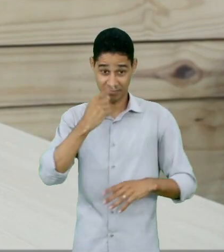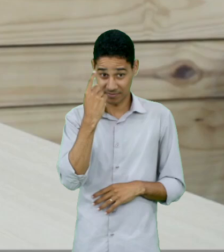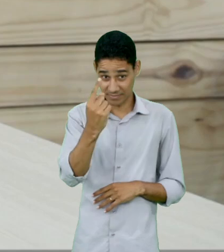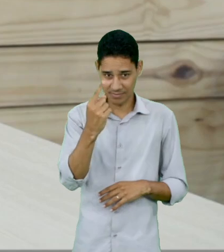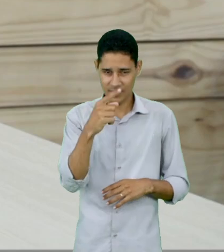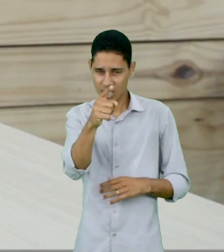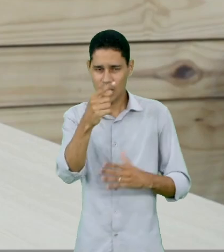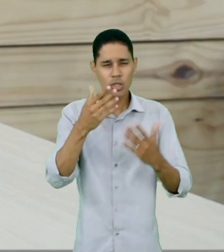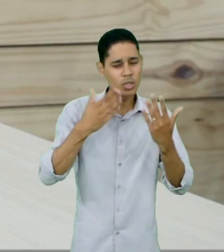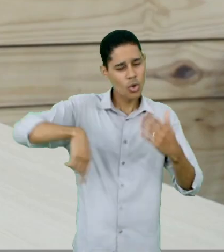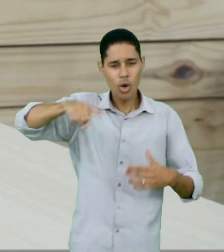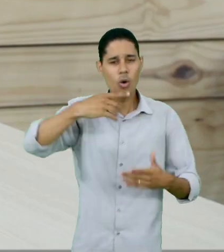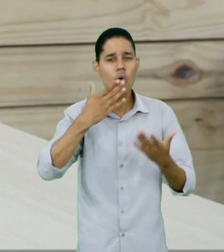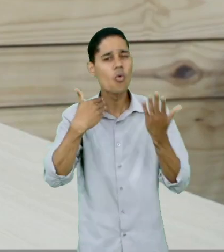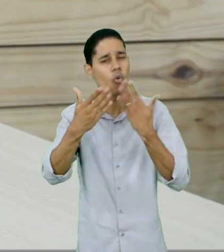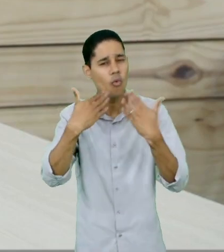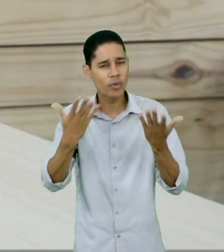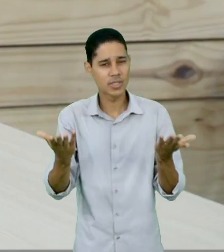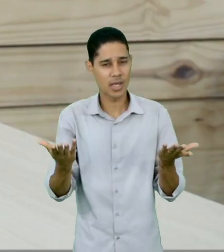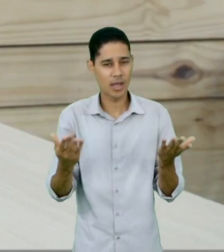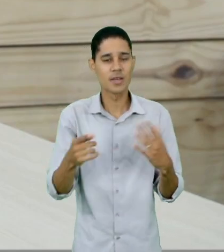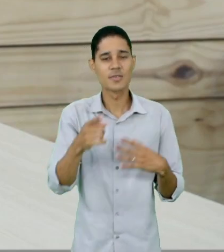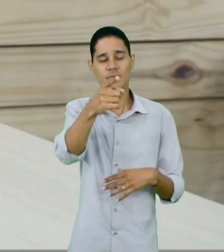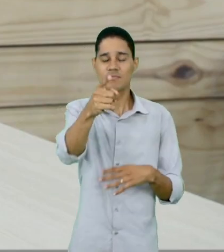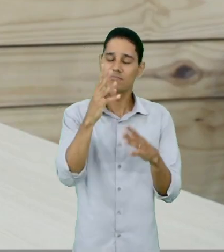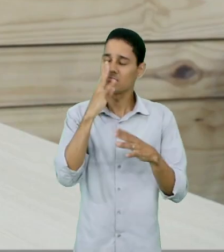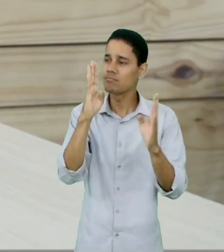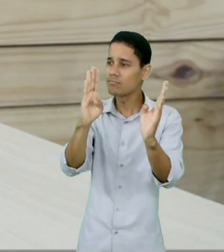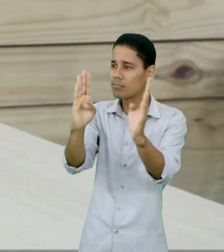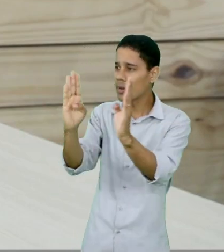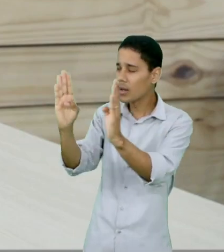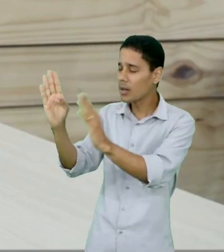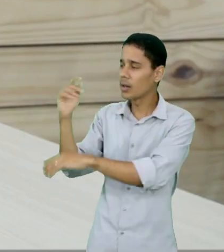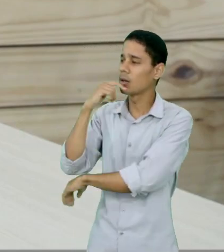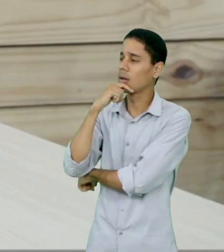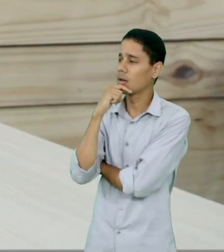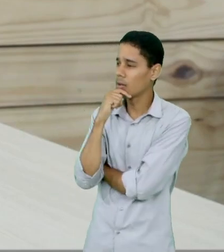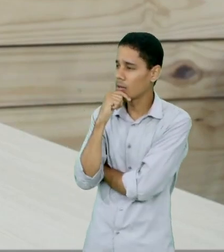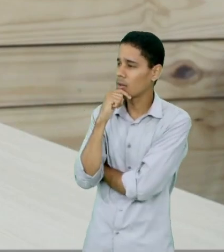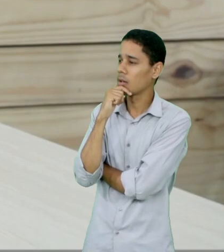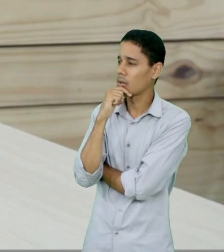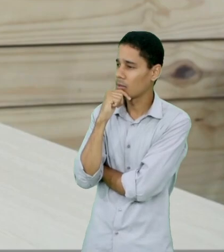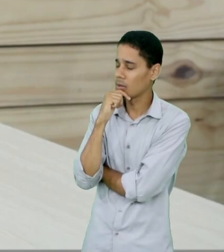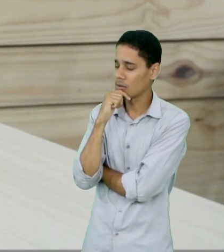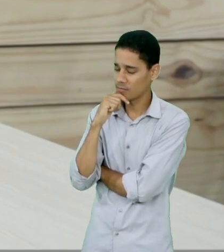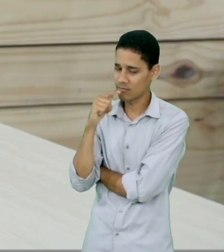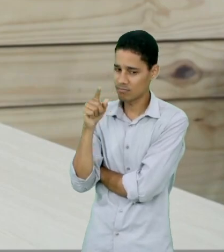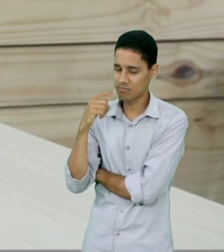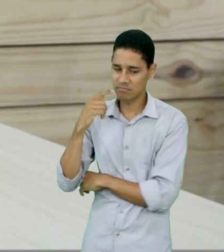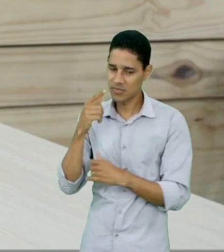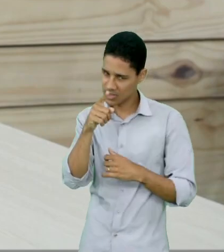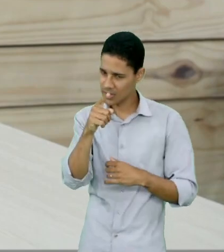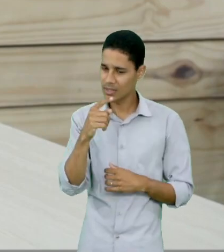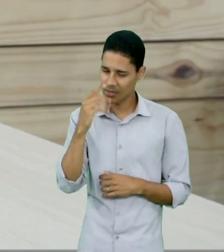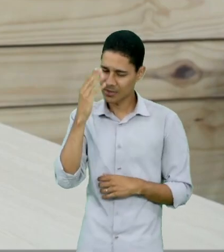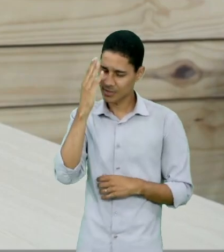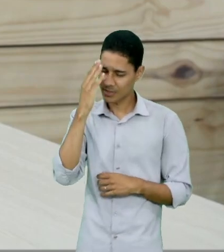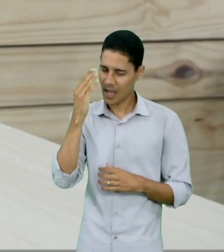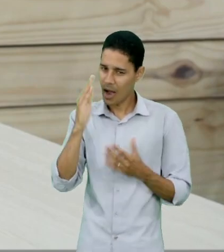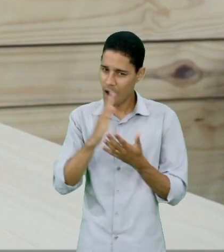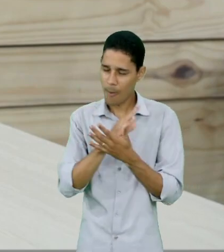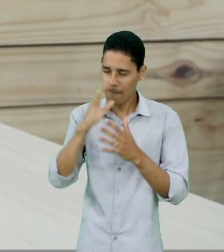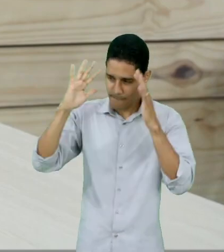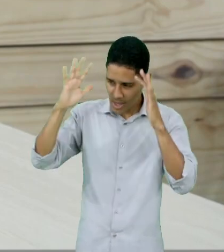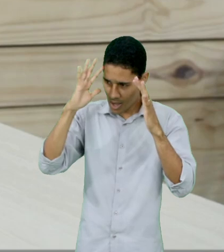isso. Você que está aí assistindo essa aula, pode ter informações bem interessantes, né, que a gente